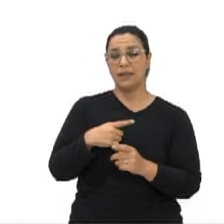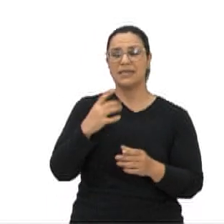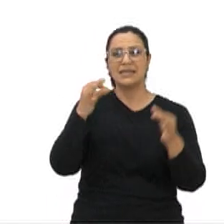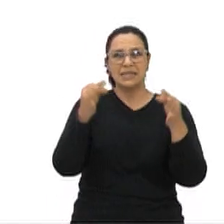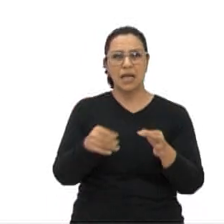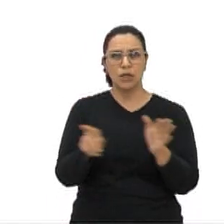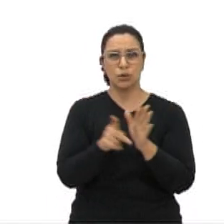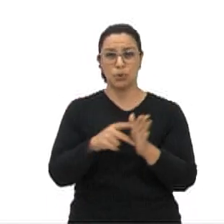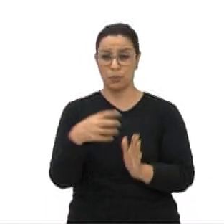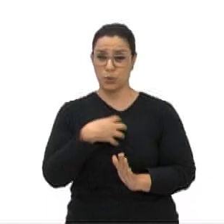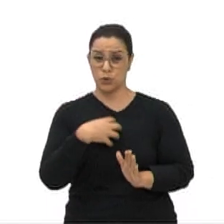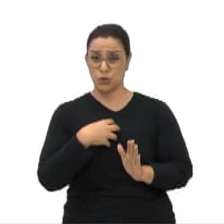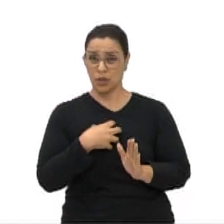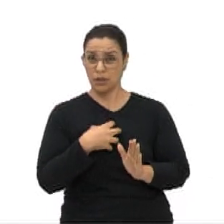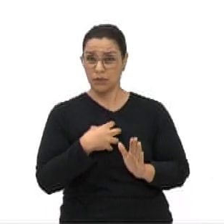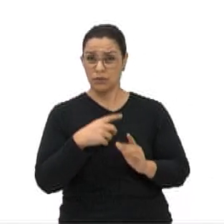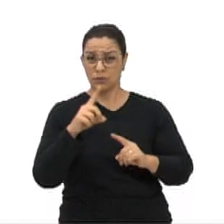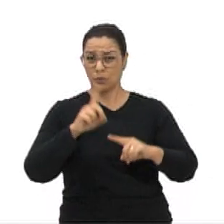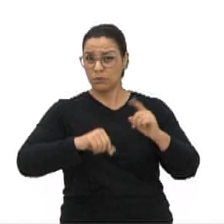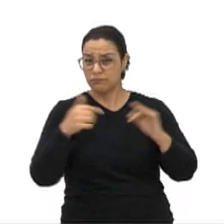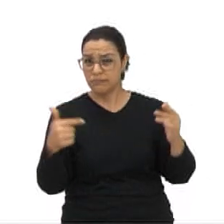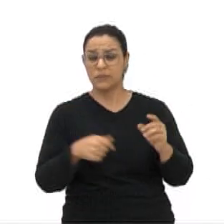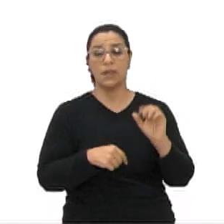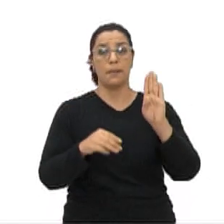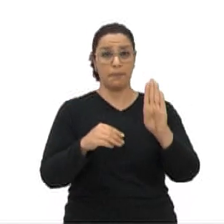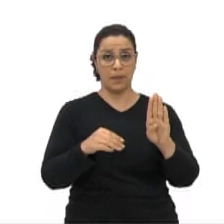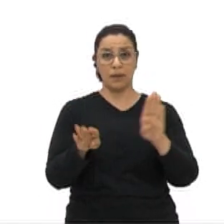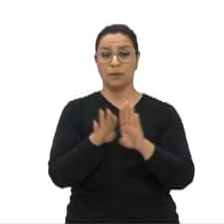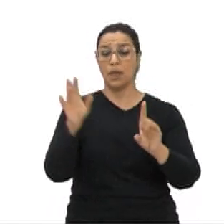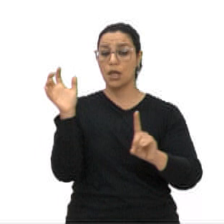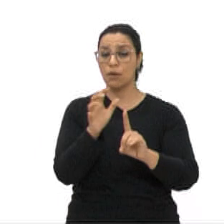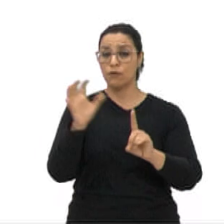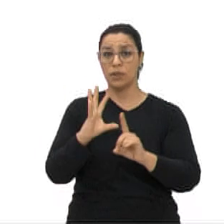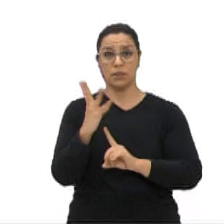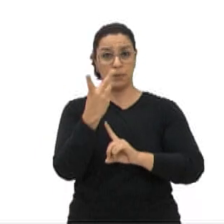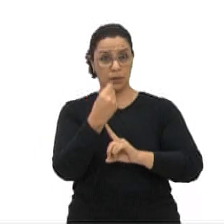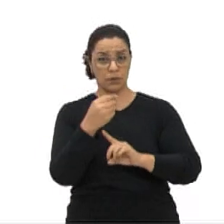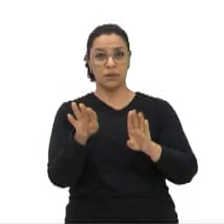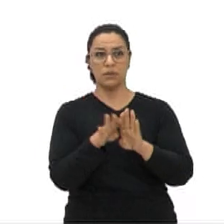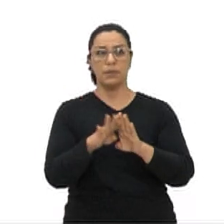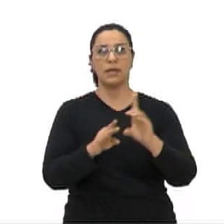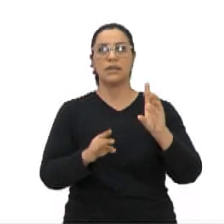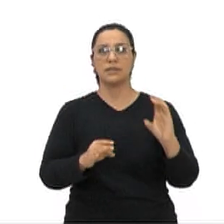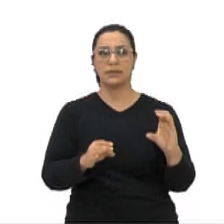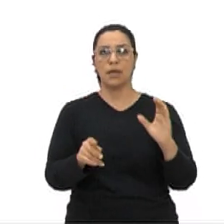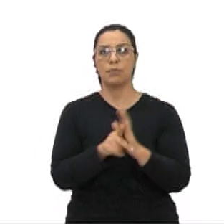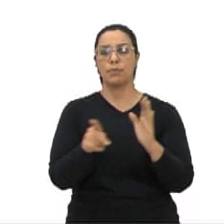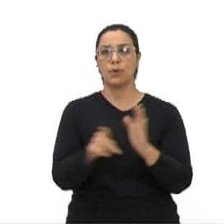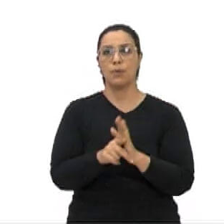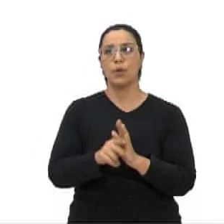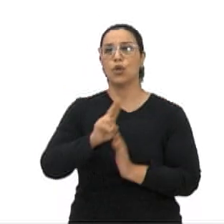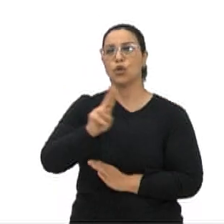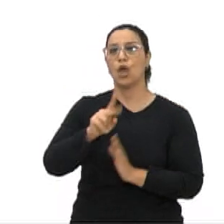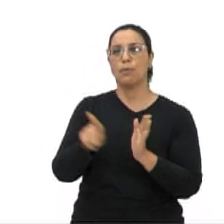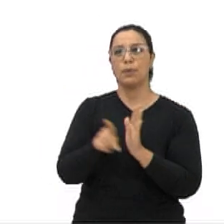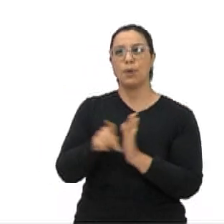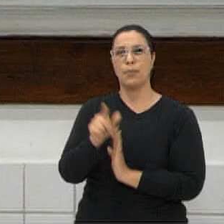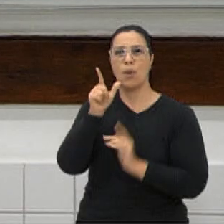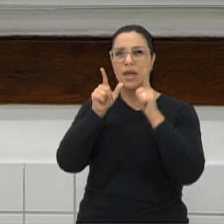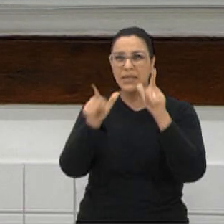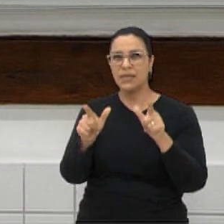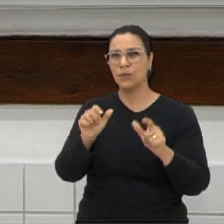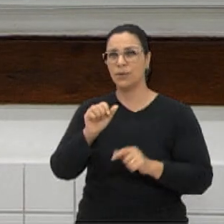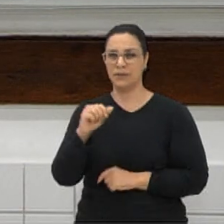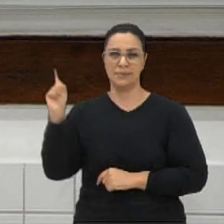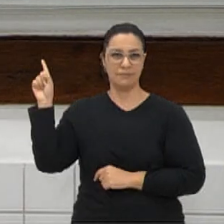indefinição estilística, influência recebida pelos artistas, denominação nas línguas latinas e saxônicas.